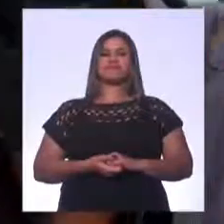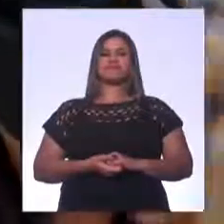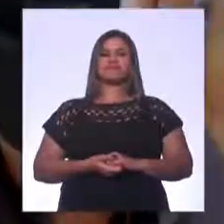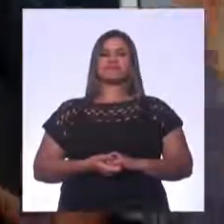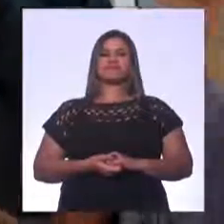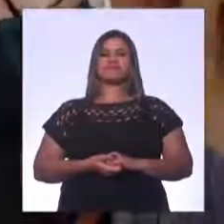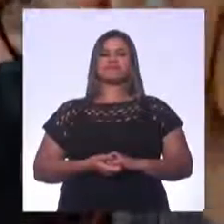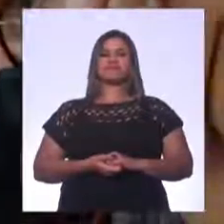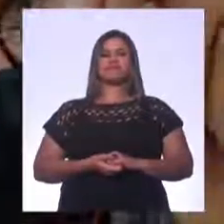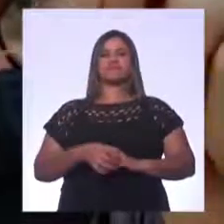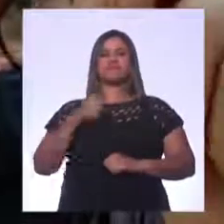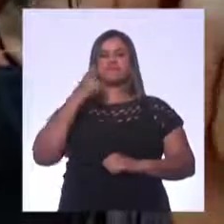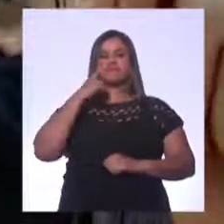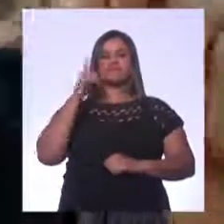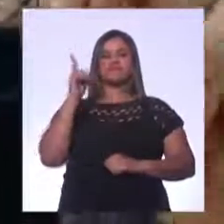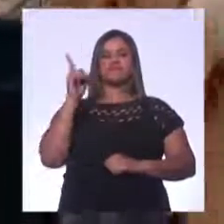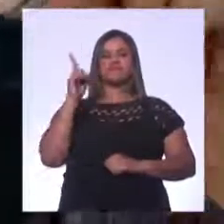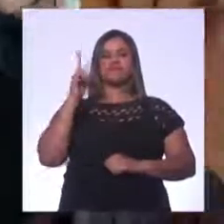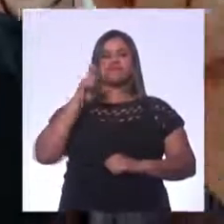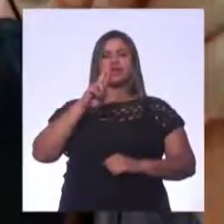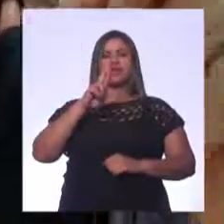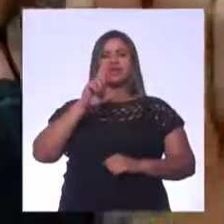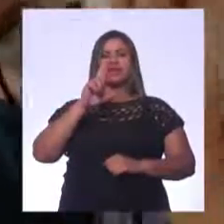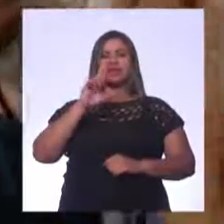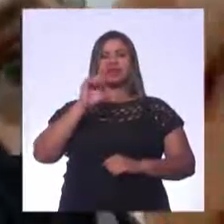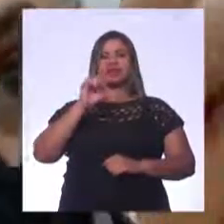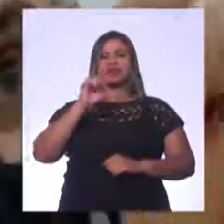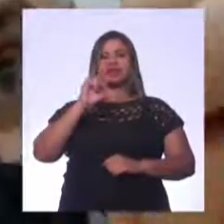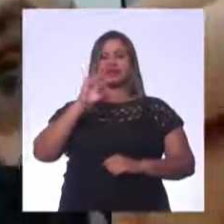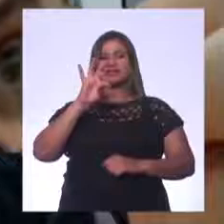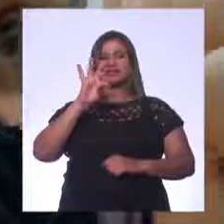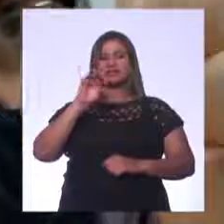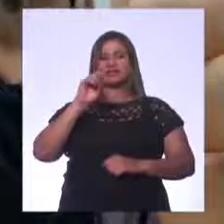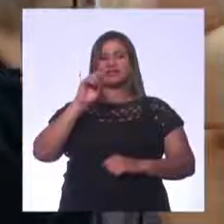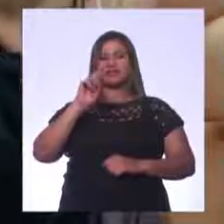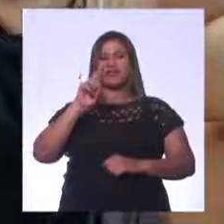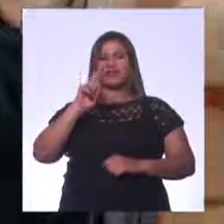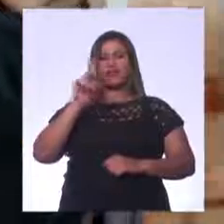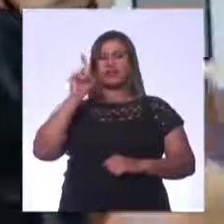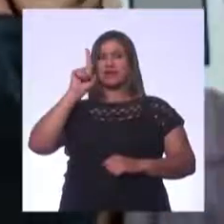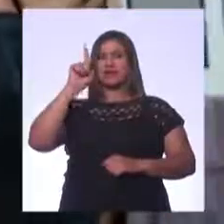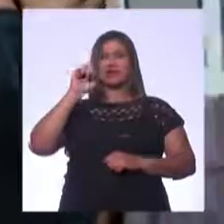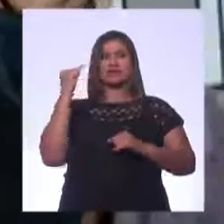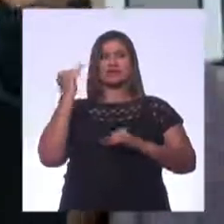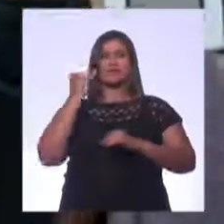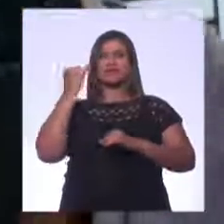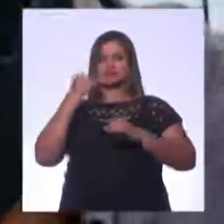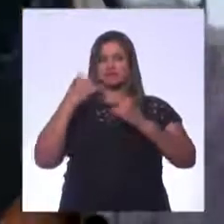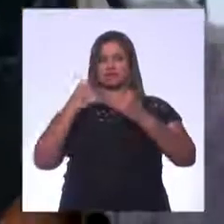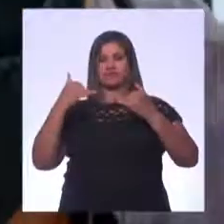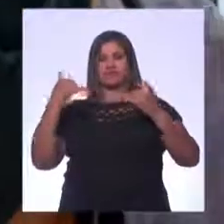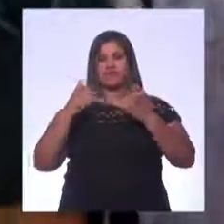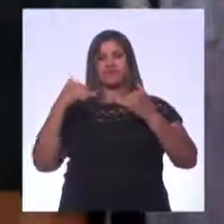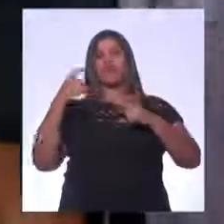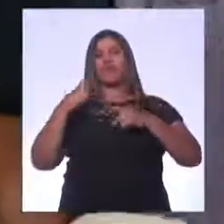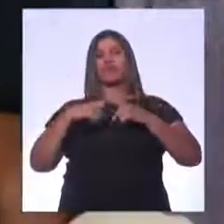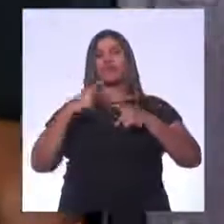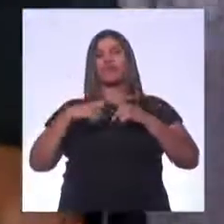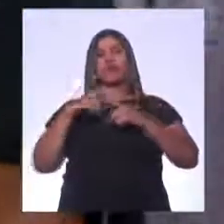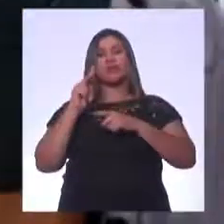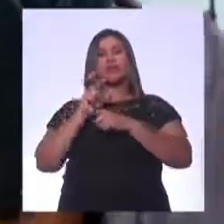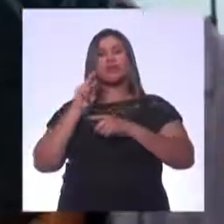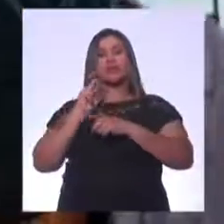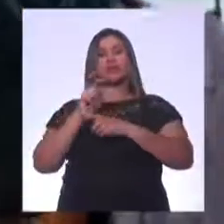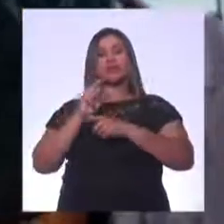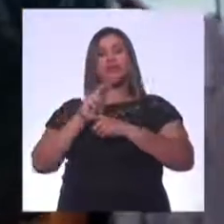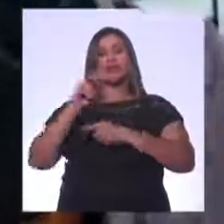e o resistor. O resistor é um componente importante aqui no nosso circuito, porque ele vai proteger